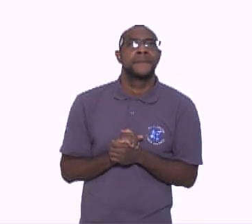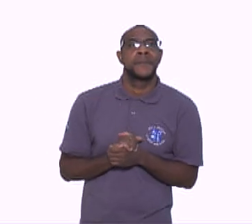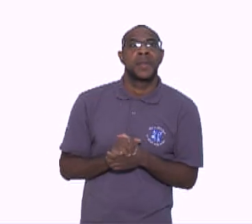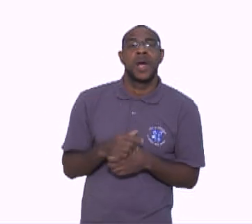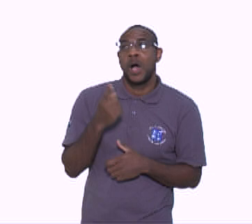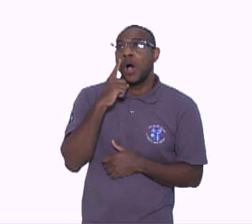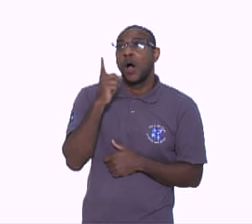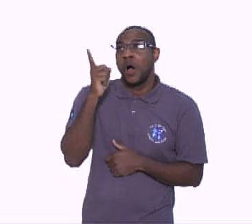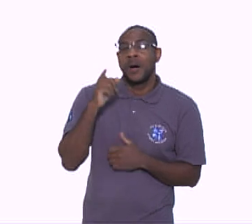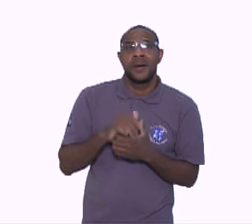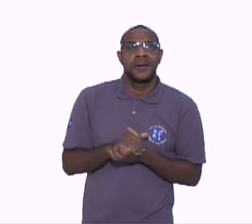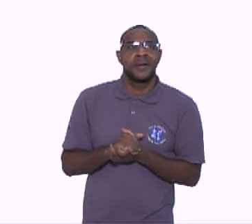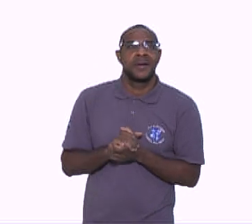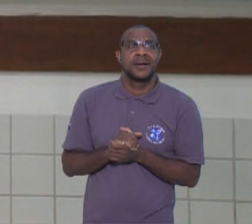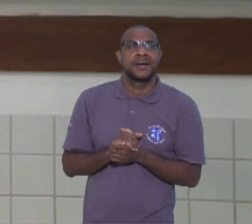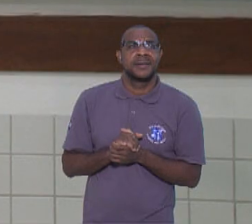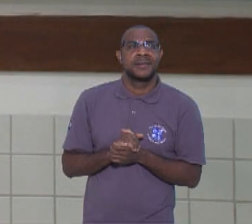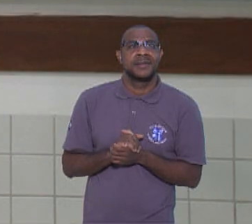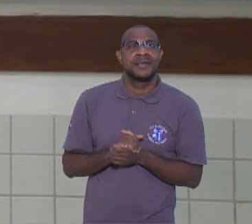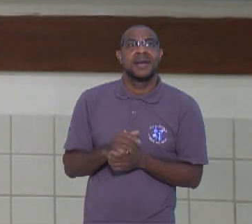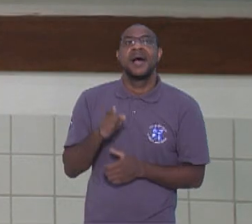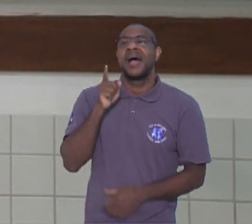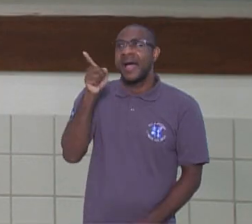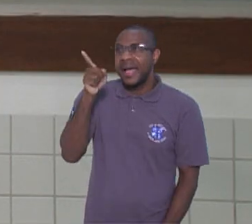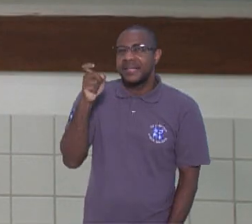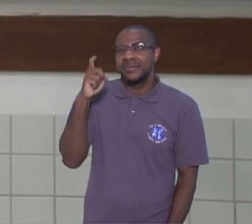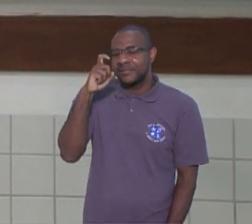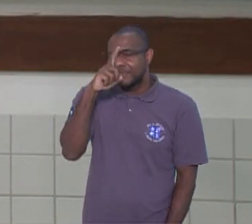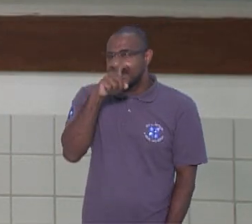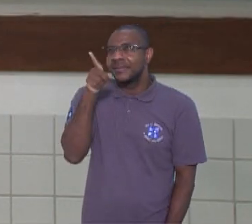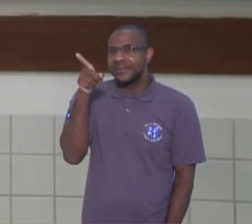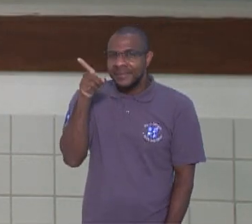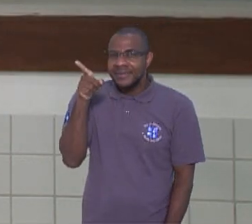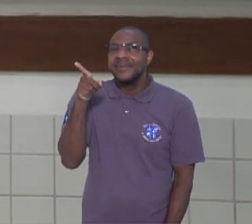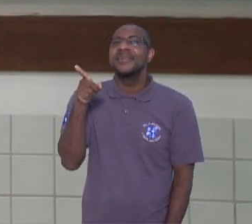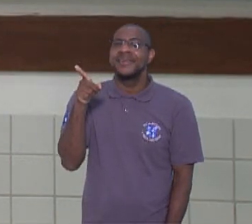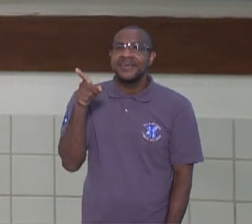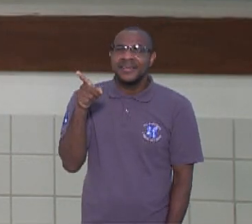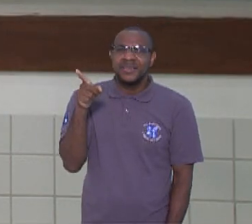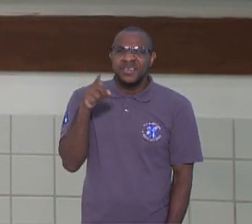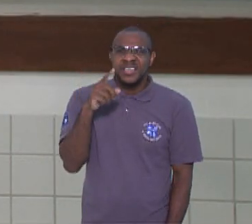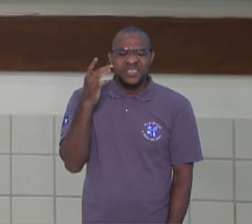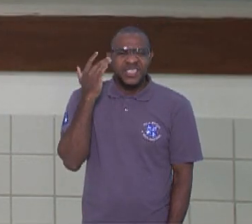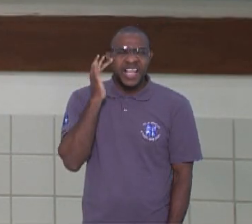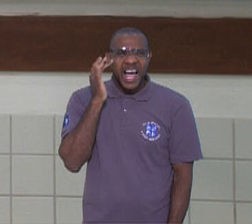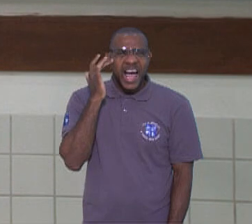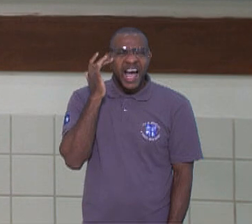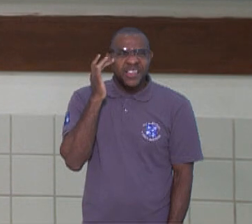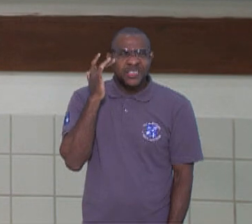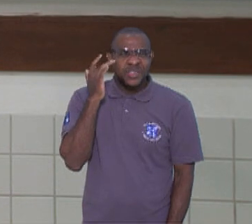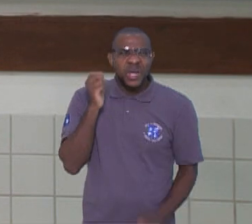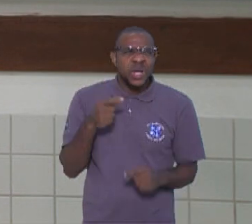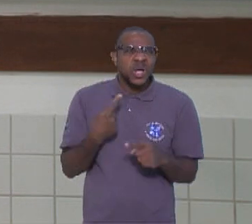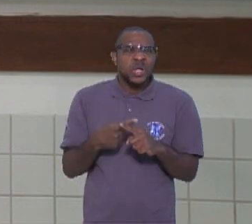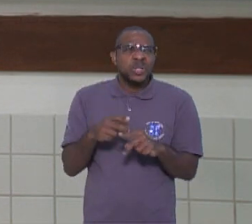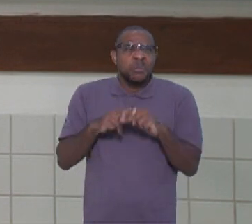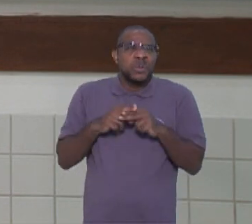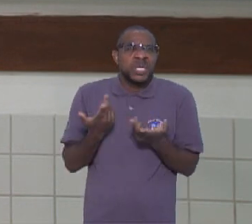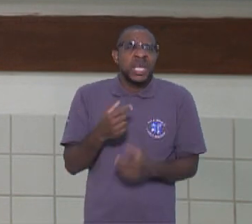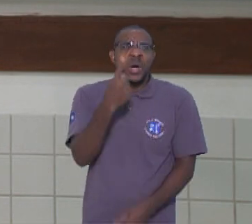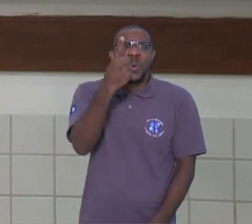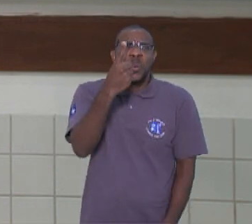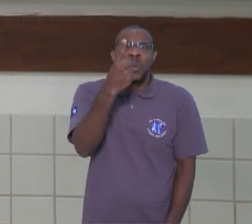lá. Nossa, essa é difícil, né? Ah, você achou que é difícil só porque apareceu um meio, 1 sobre